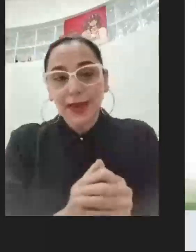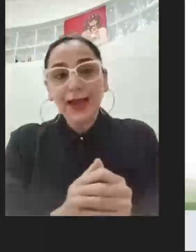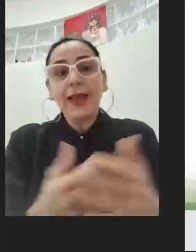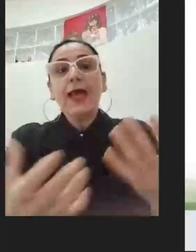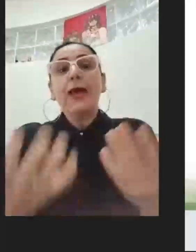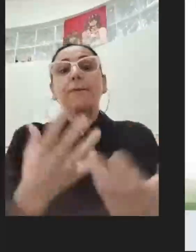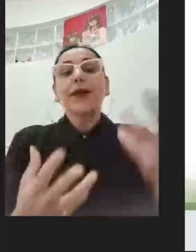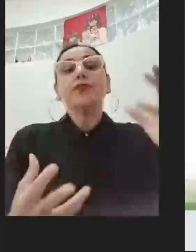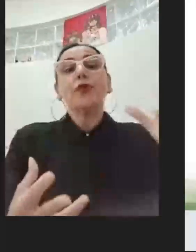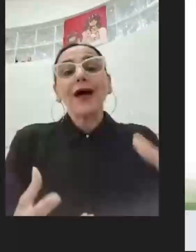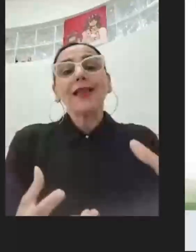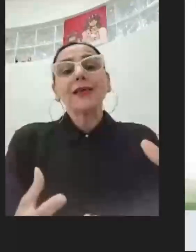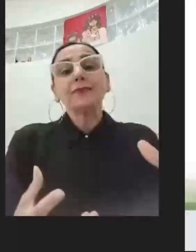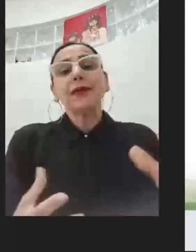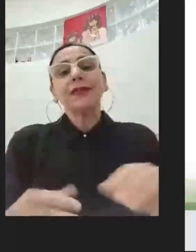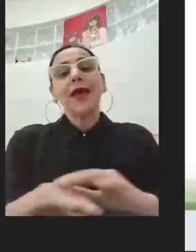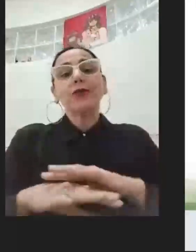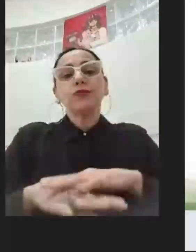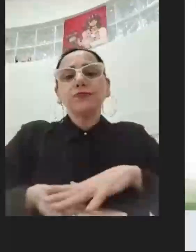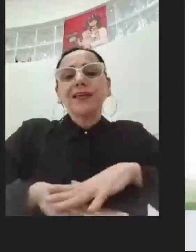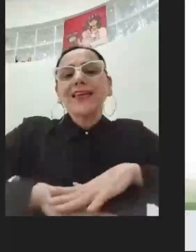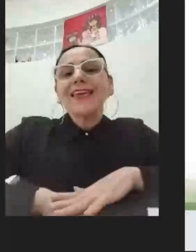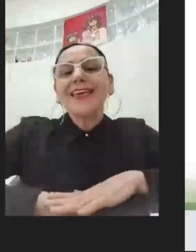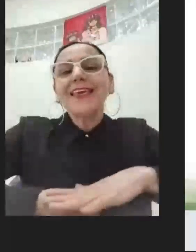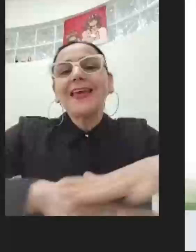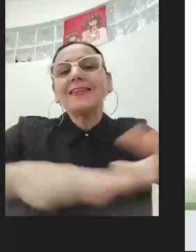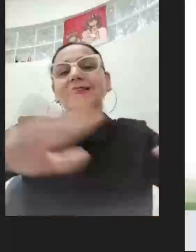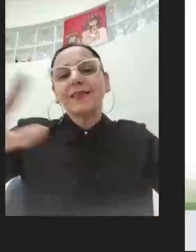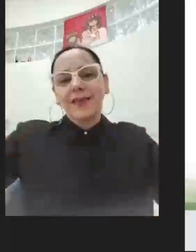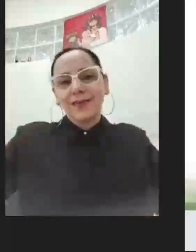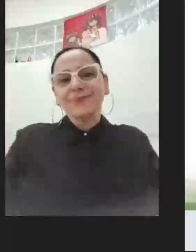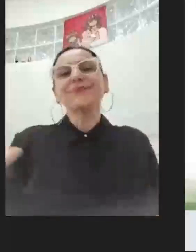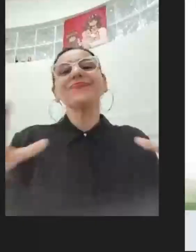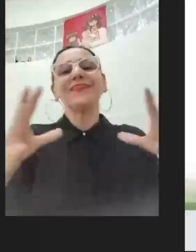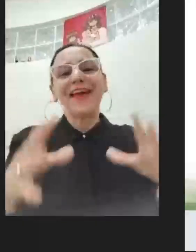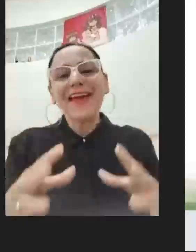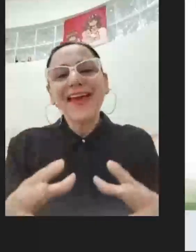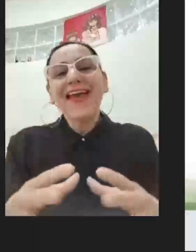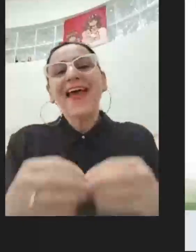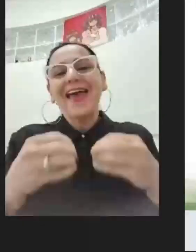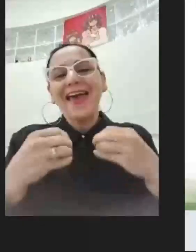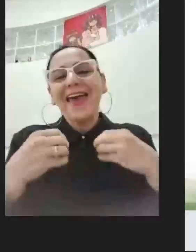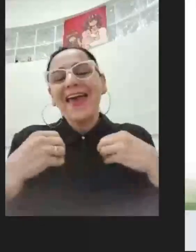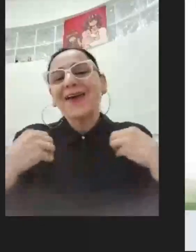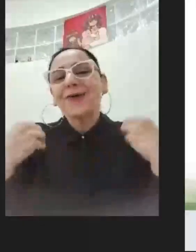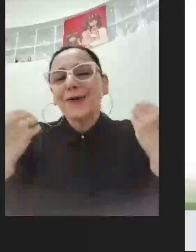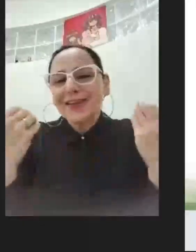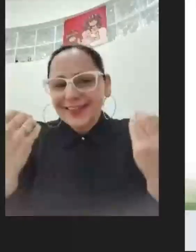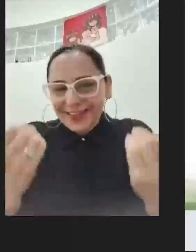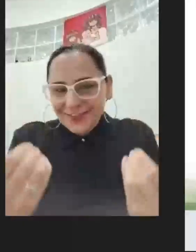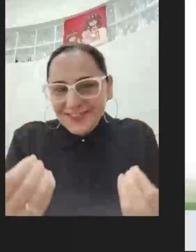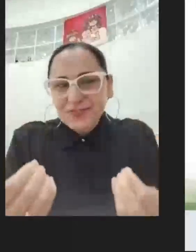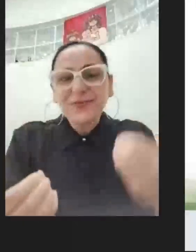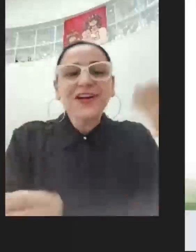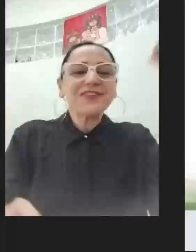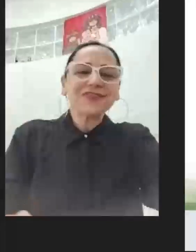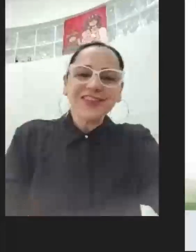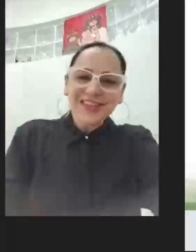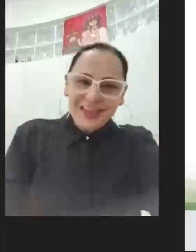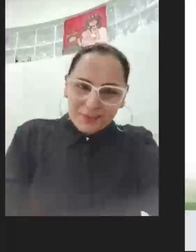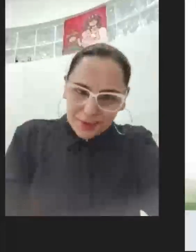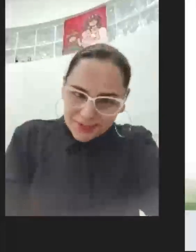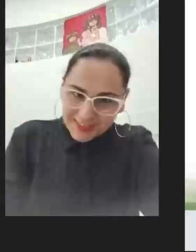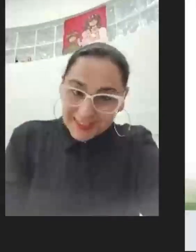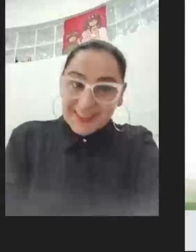a Cecília vai explicar para doar leite materno e ele ser, né, coletado